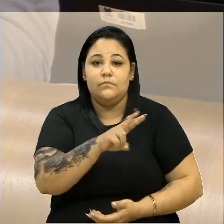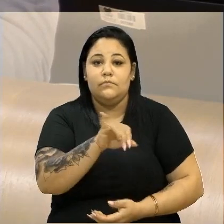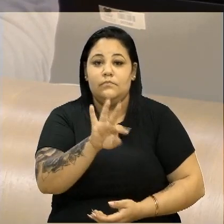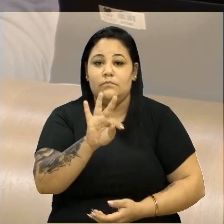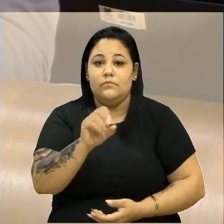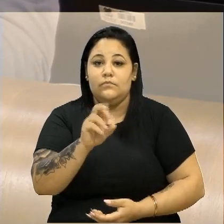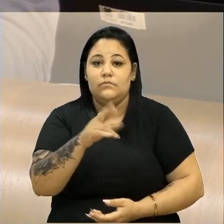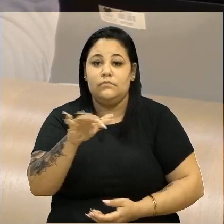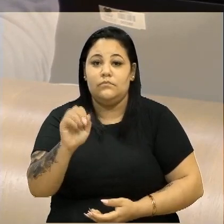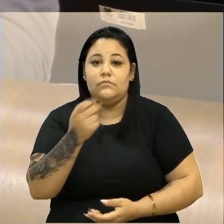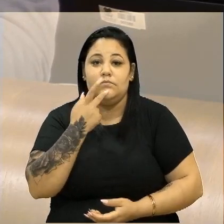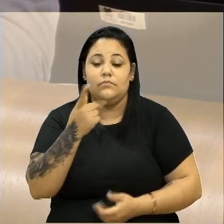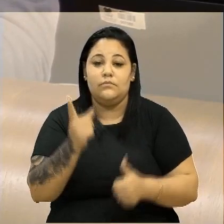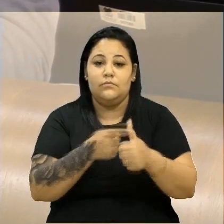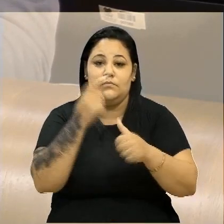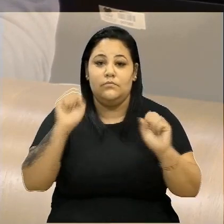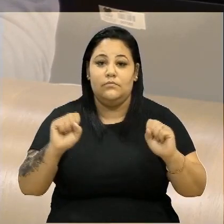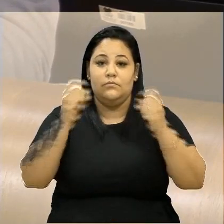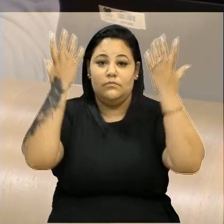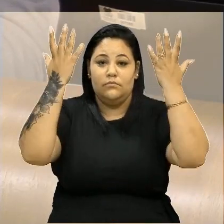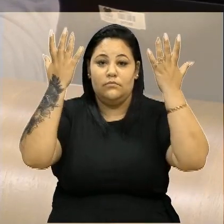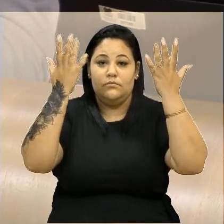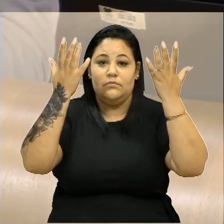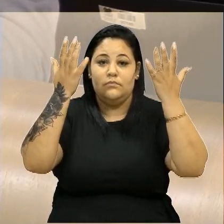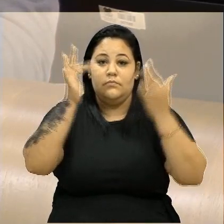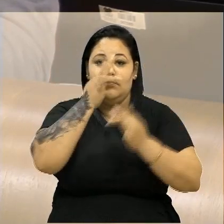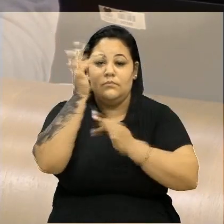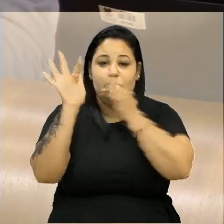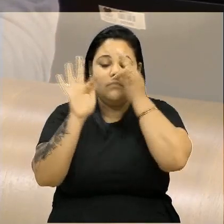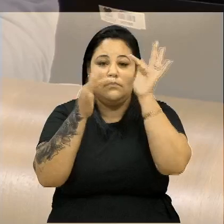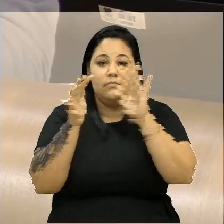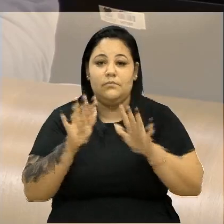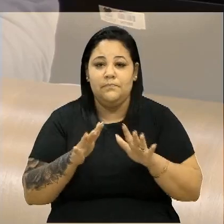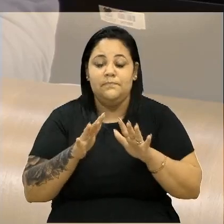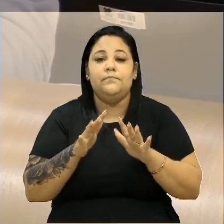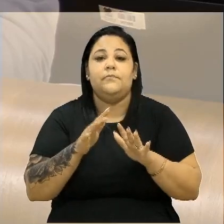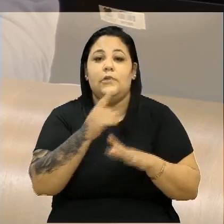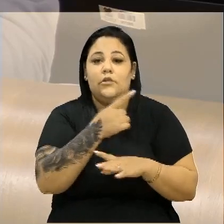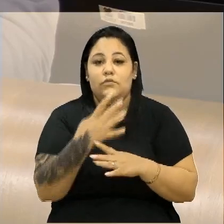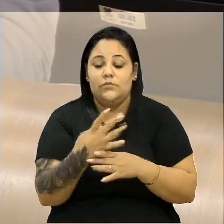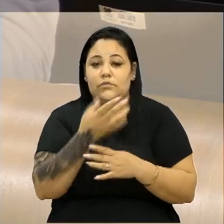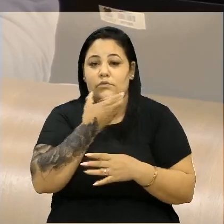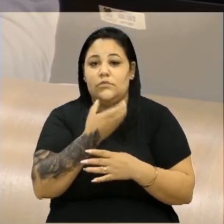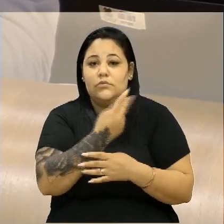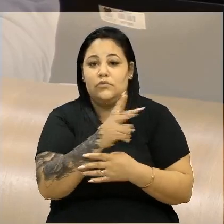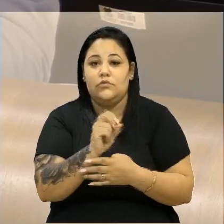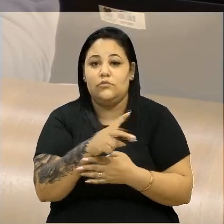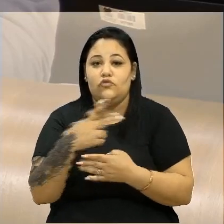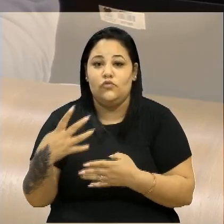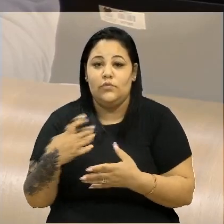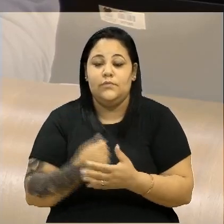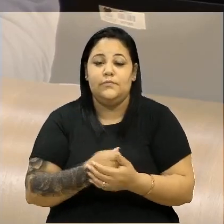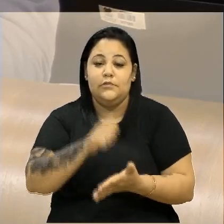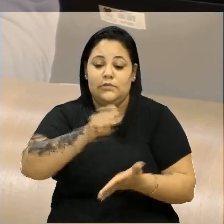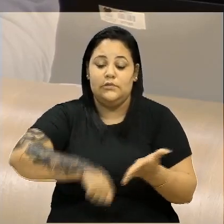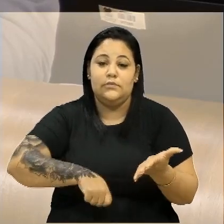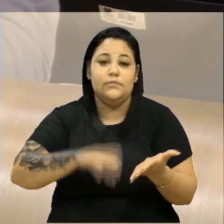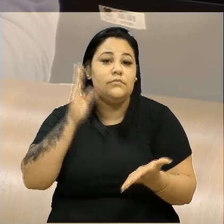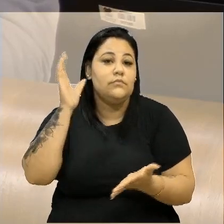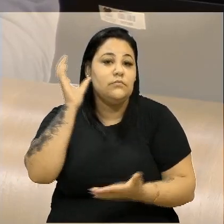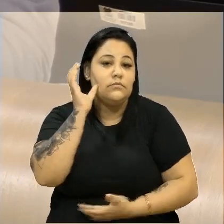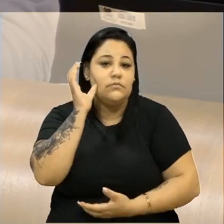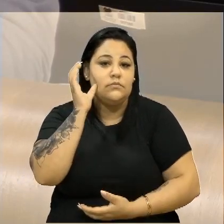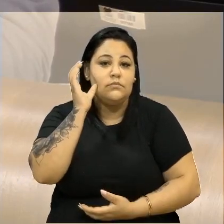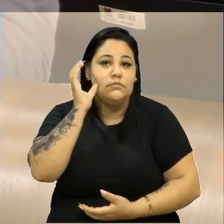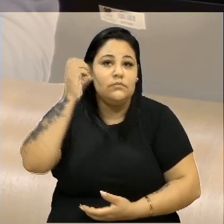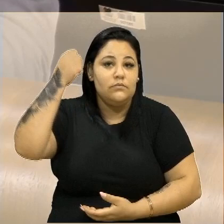falará sobre a primeira edição do Festival de Primavera, que será realizado no dia 14 de dezembro de 2024 e vem assinado pelo vereador Omir Cadori, vereador